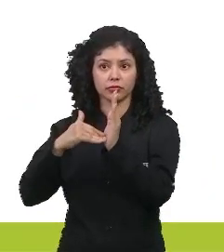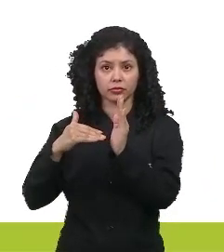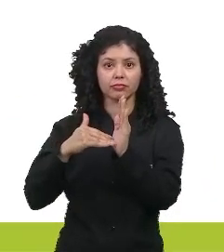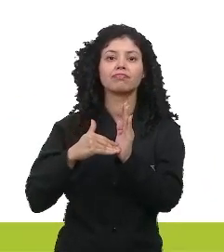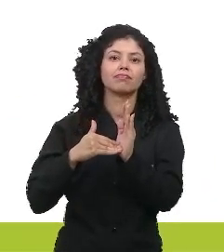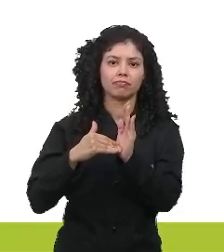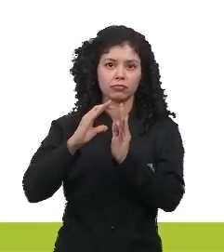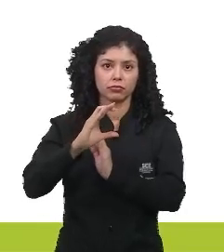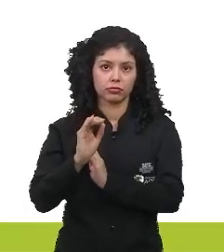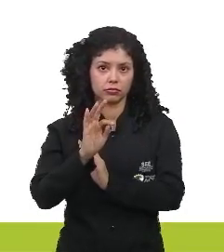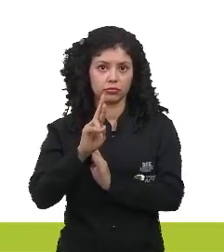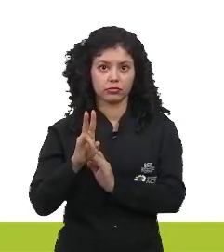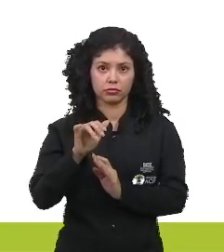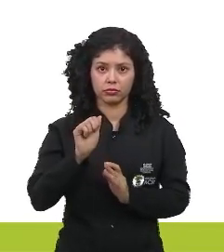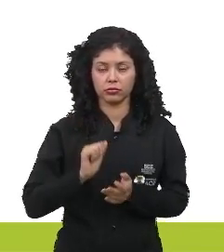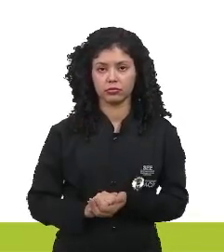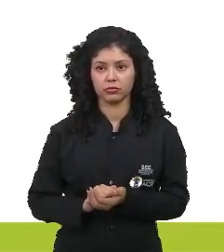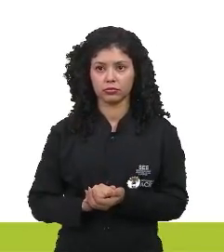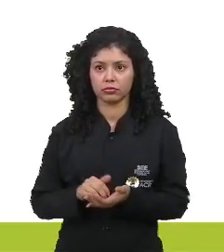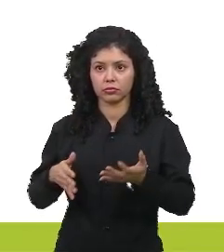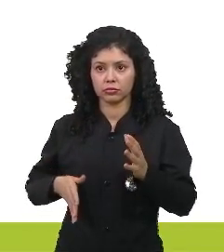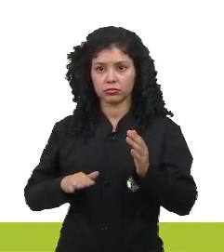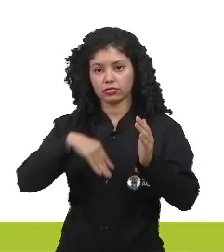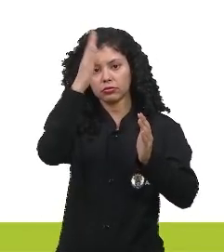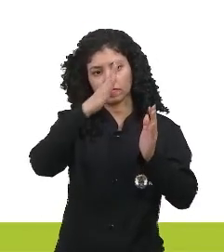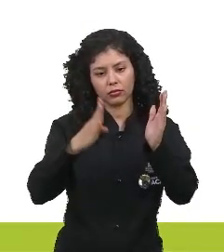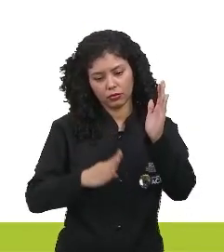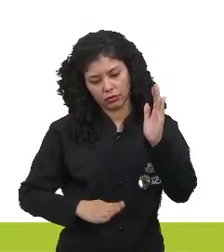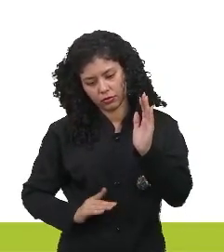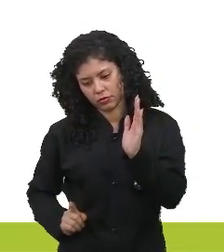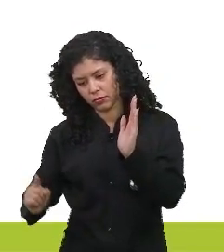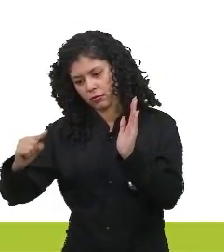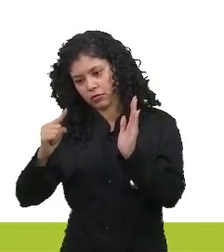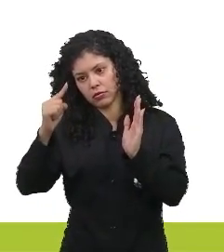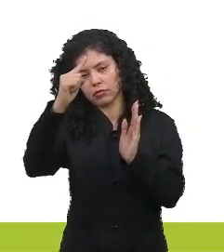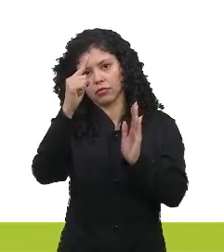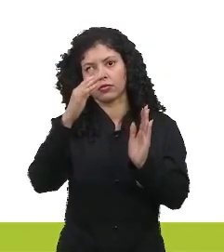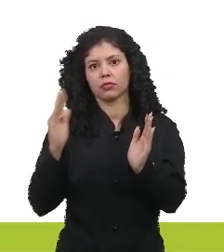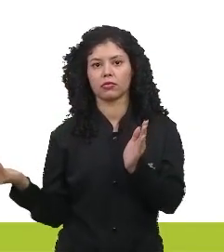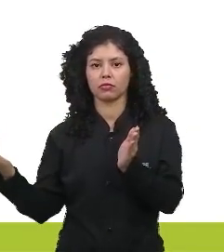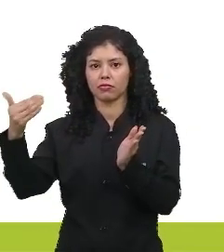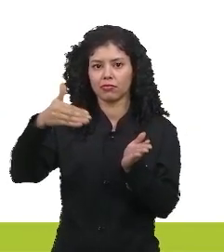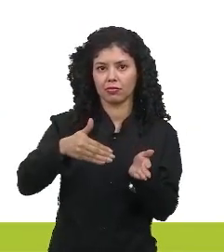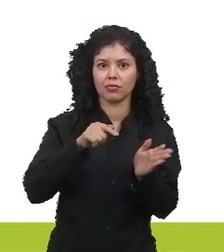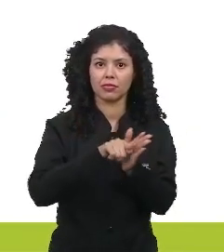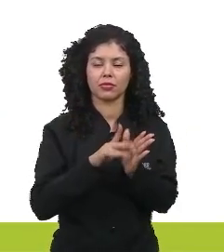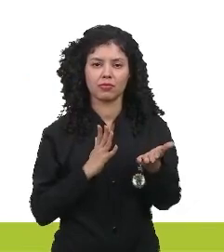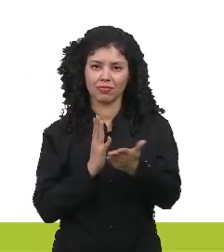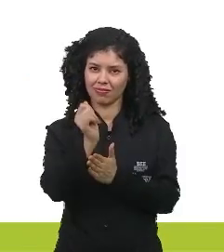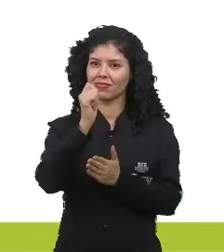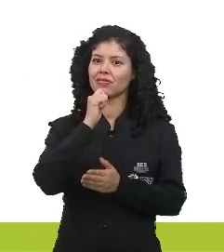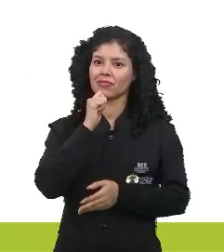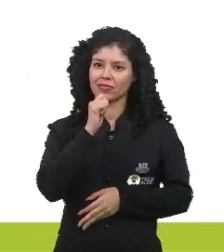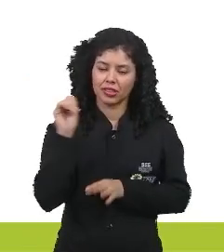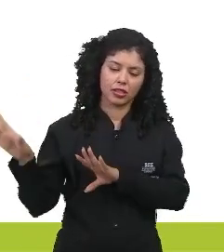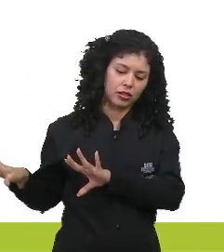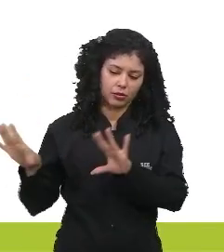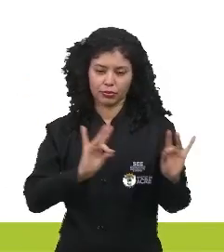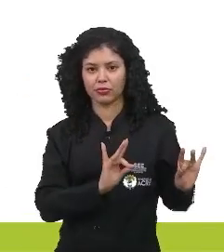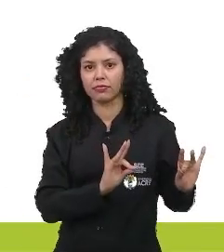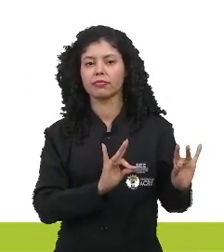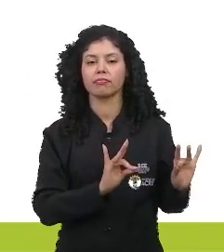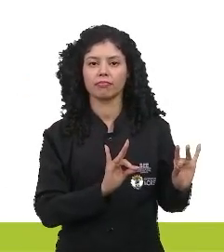costa. Ou seja, no interior da África, onde ele era capturado, ele era